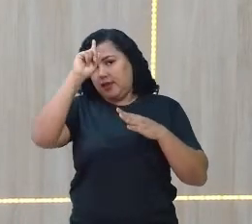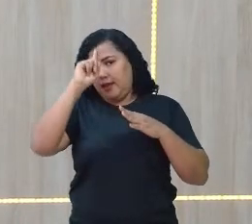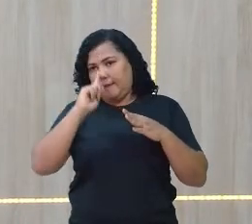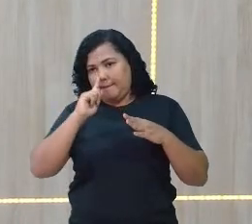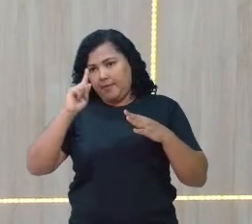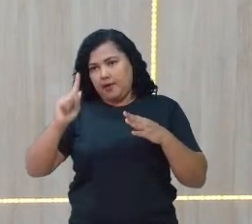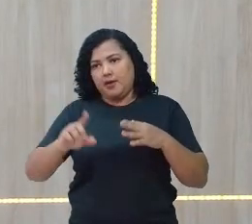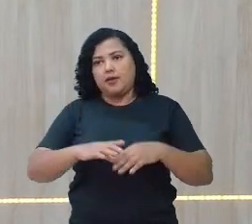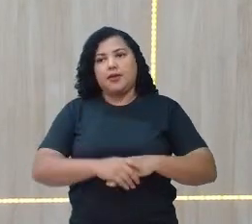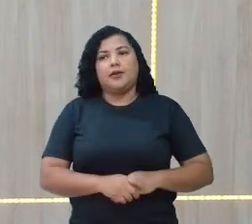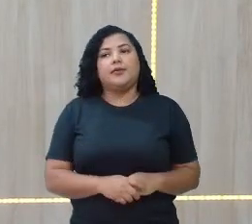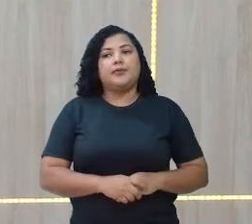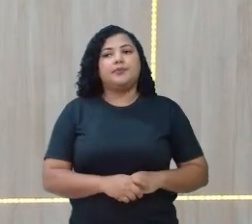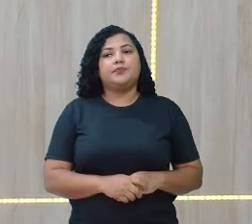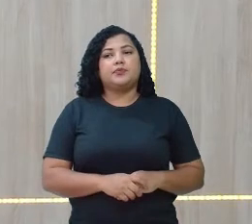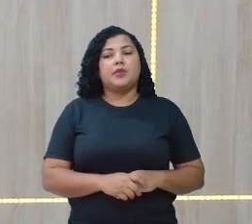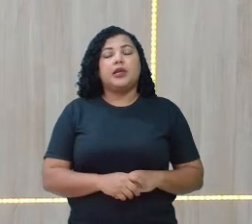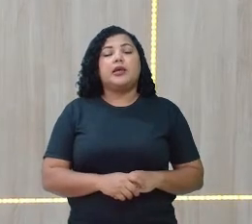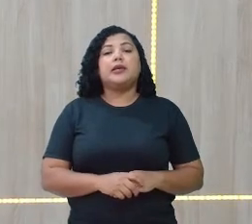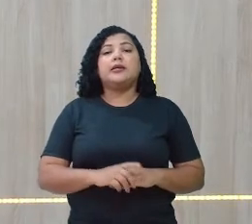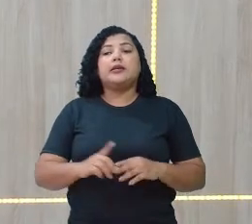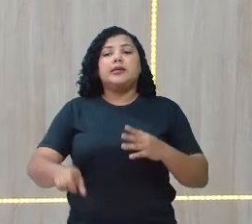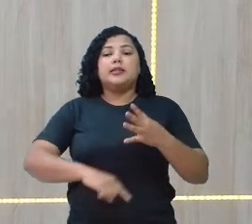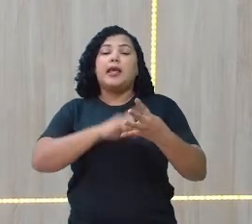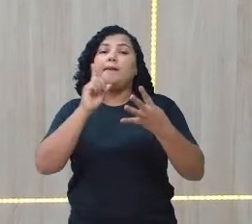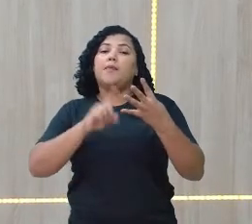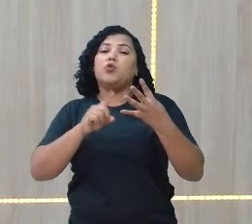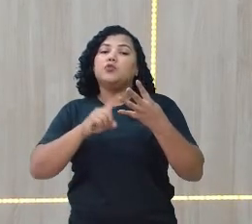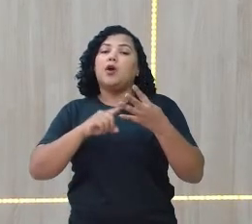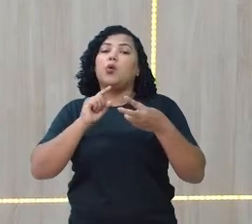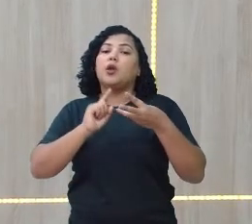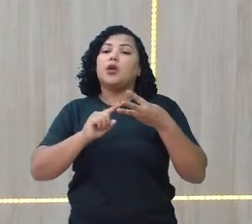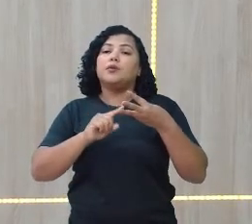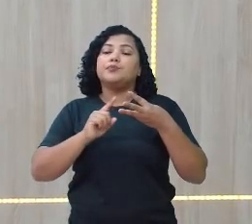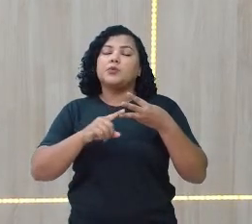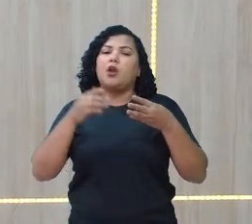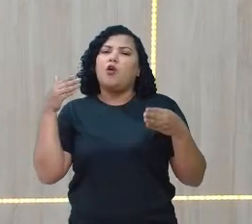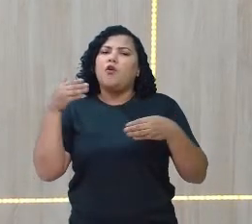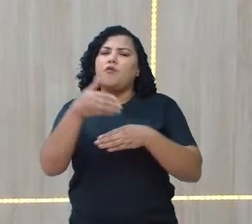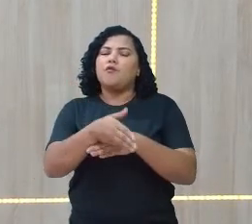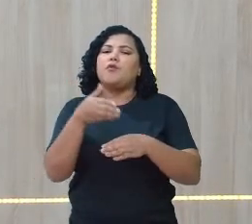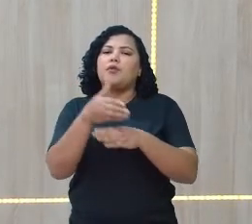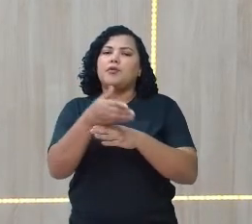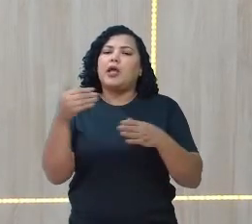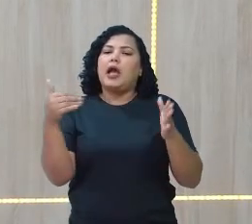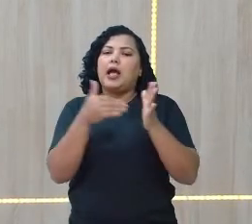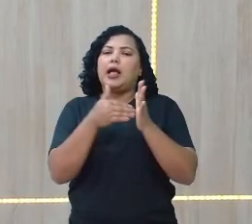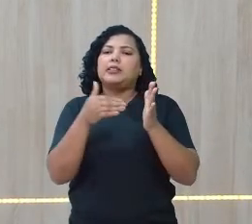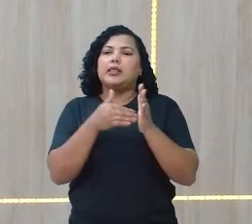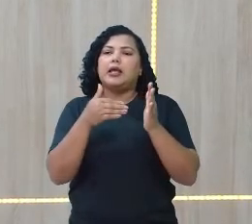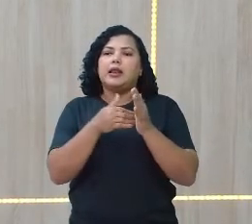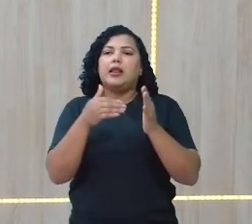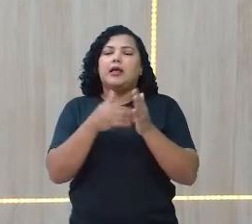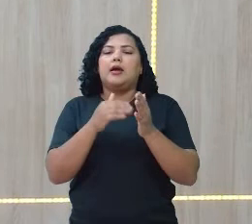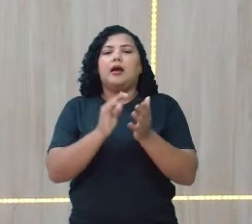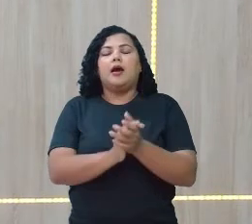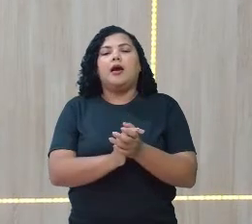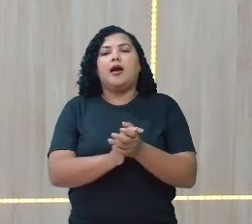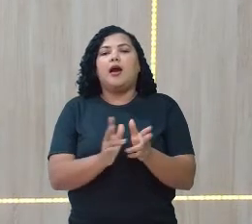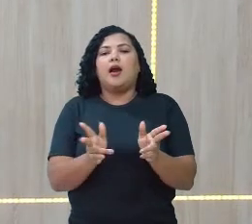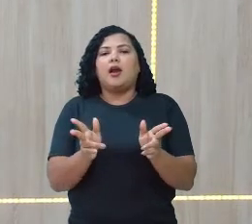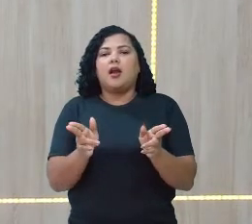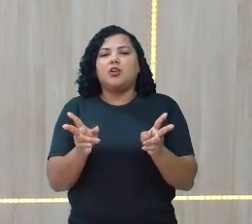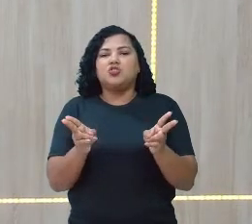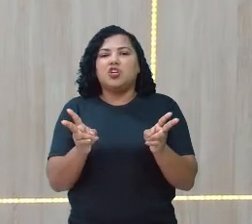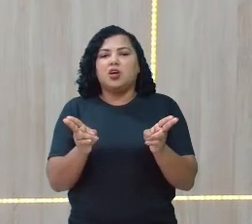muito grande na segunda metade do século XIX. Mais tarde a gente vai ter uma linha que vai atender a Caxangá e o